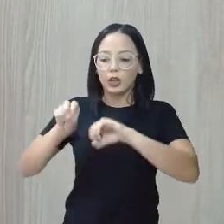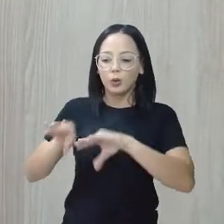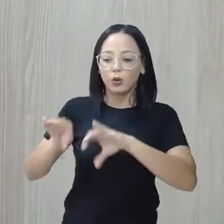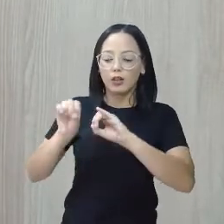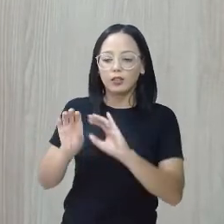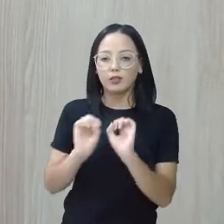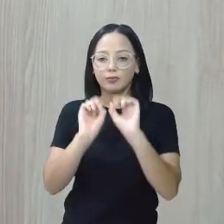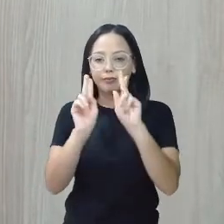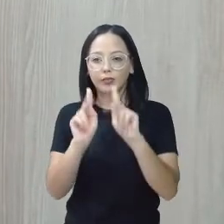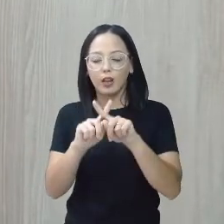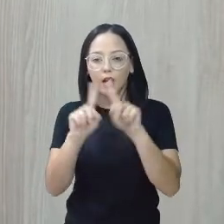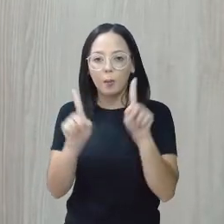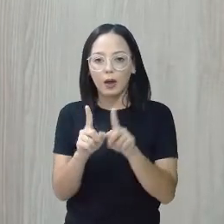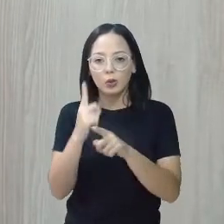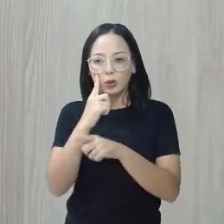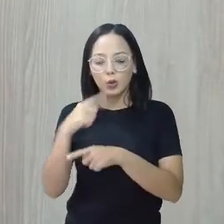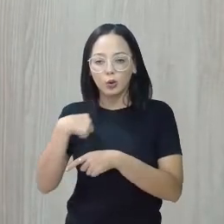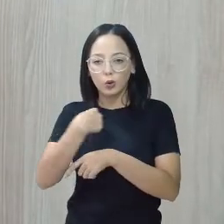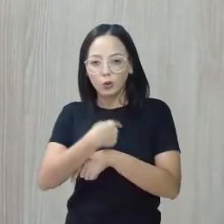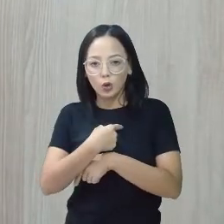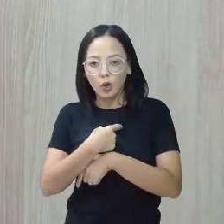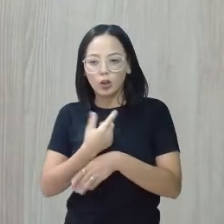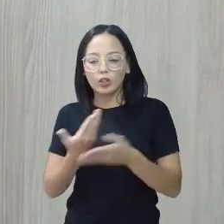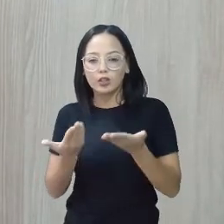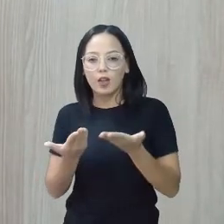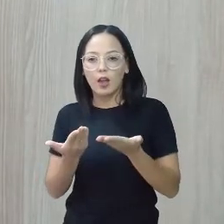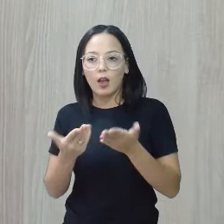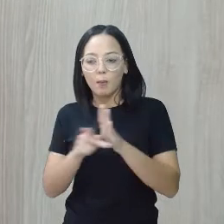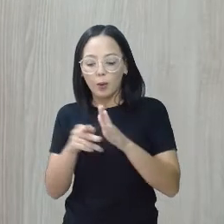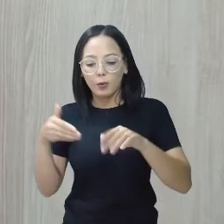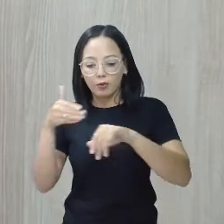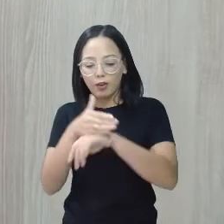não, vai... Mas quando a gente vai para